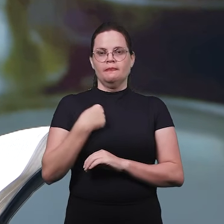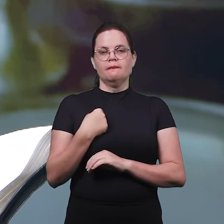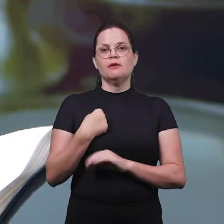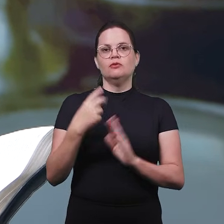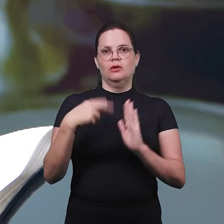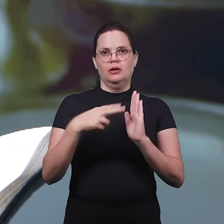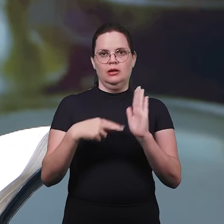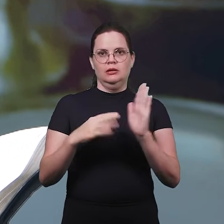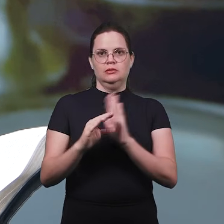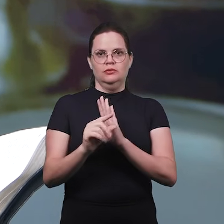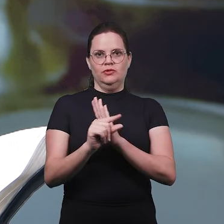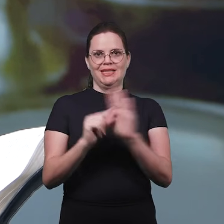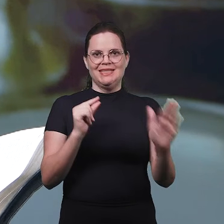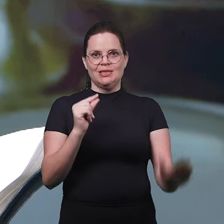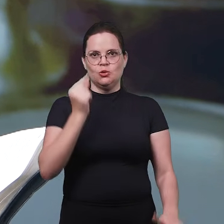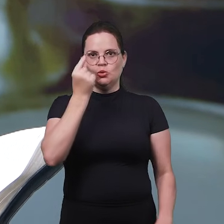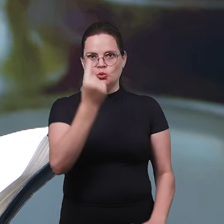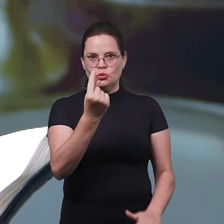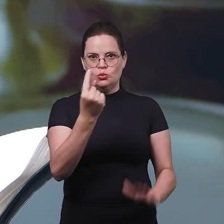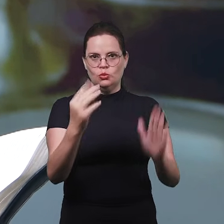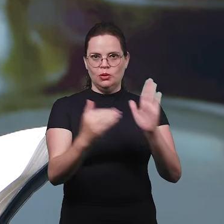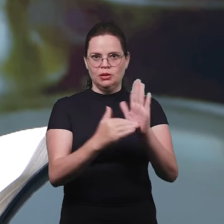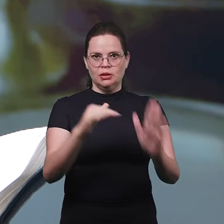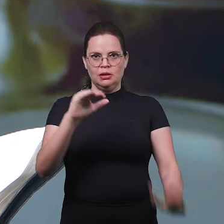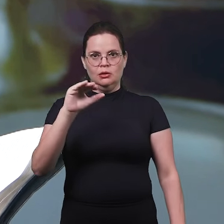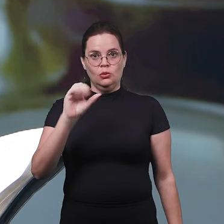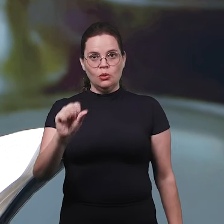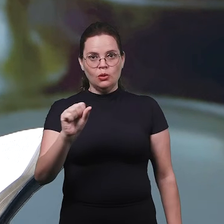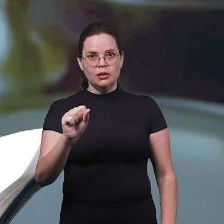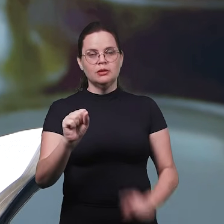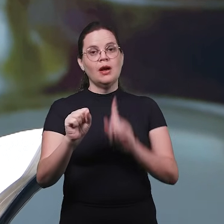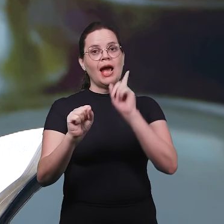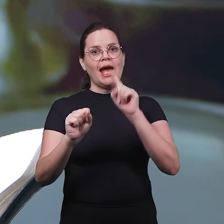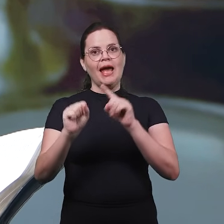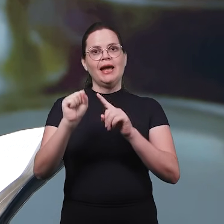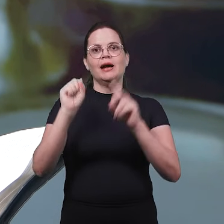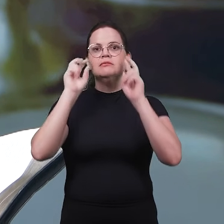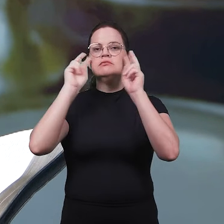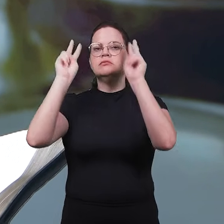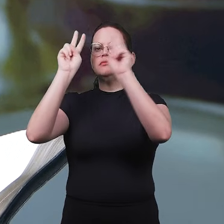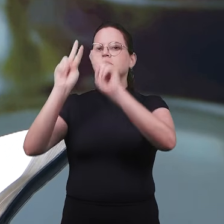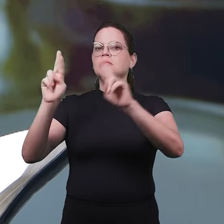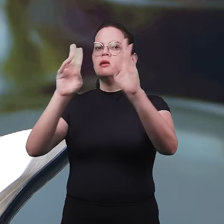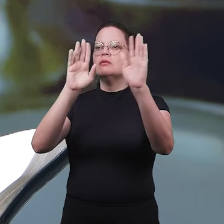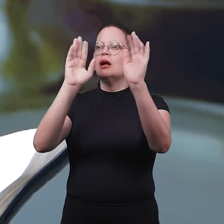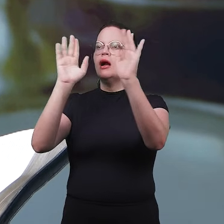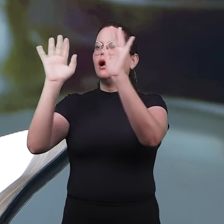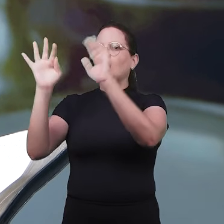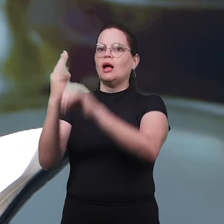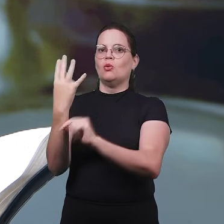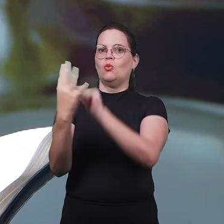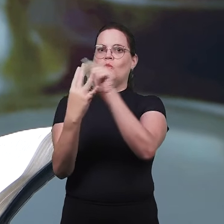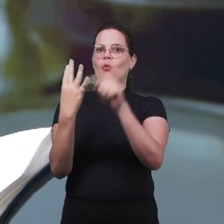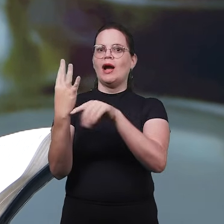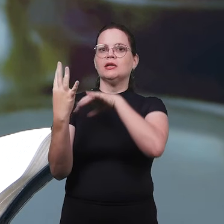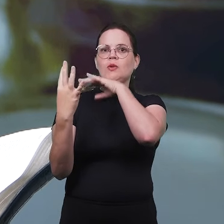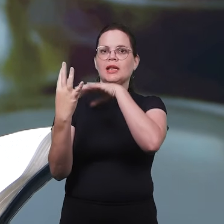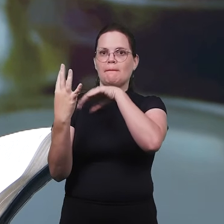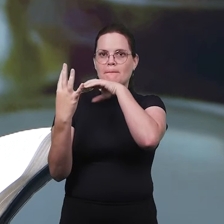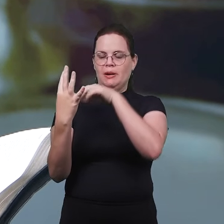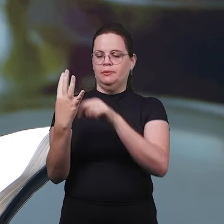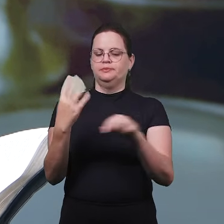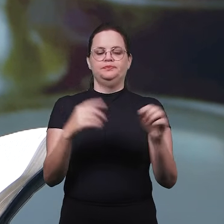aqui do versículo 1 até o versículo 8, pastor Antônio Carlos, a visão dos 4